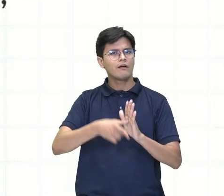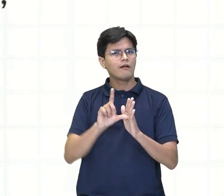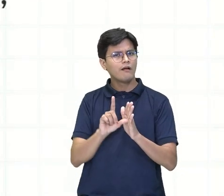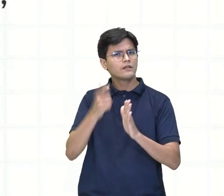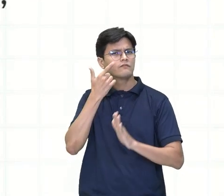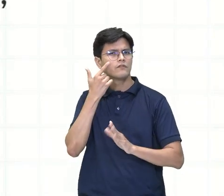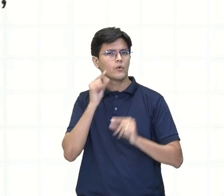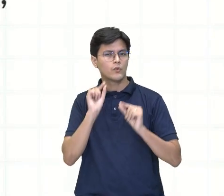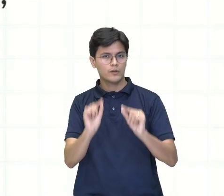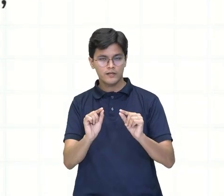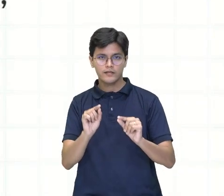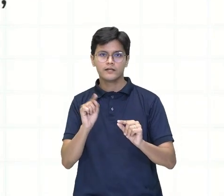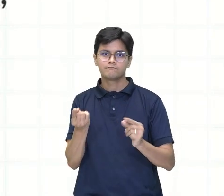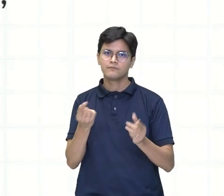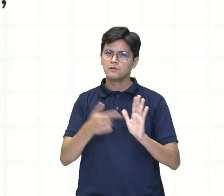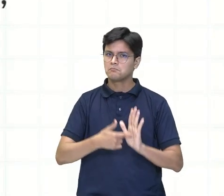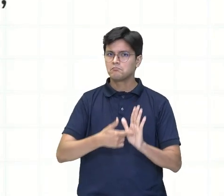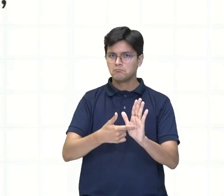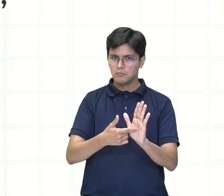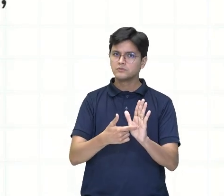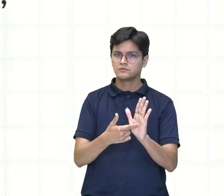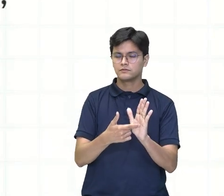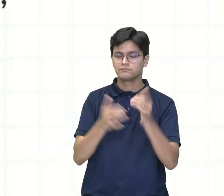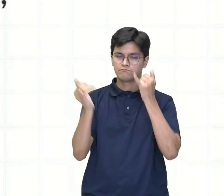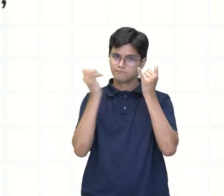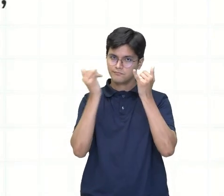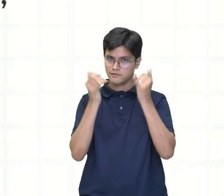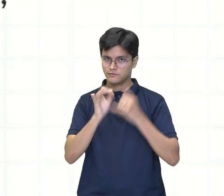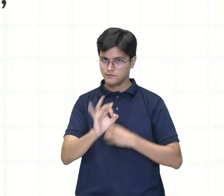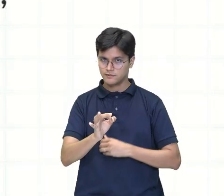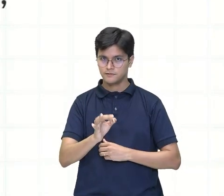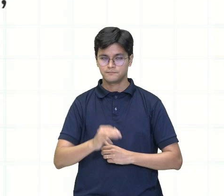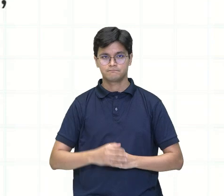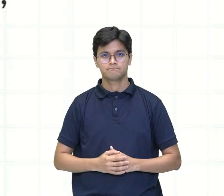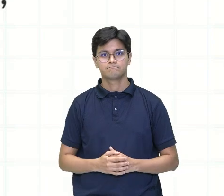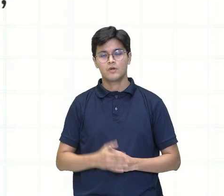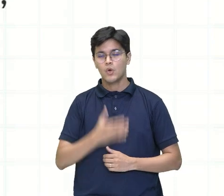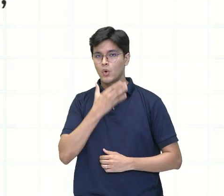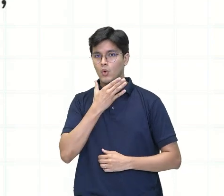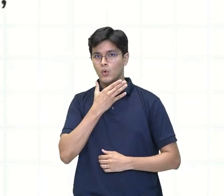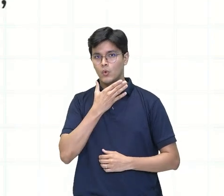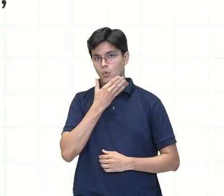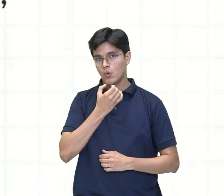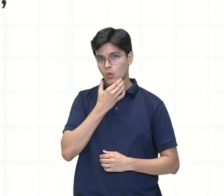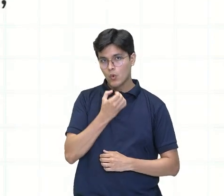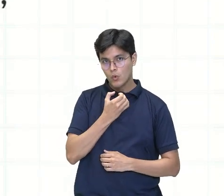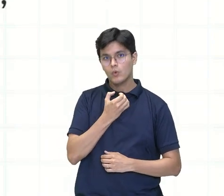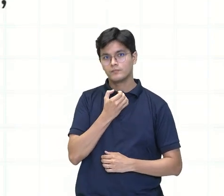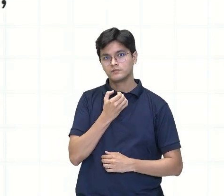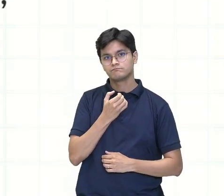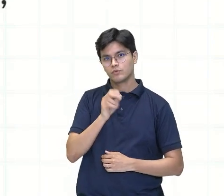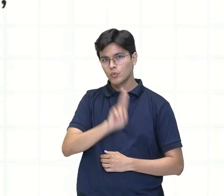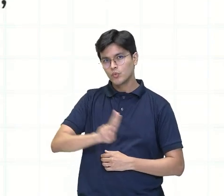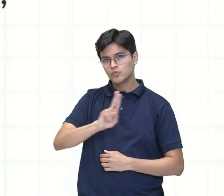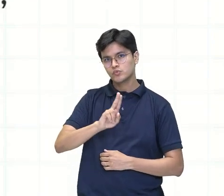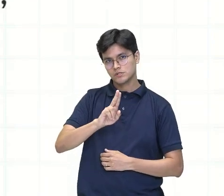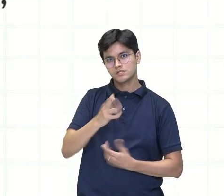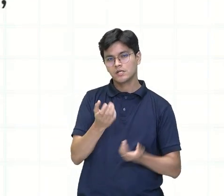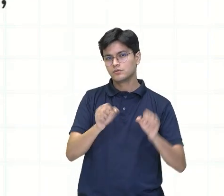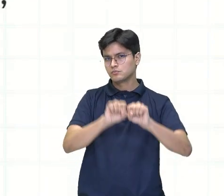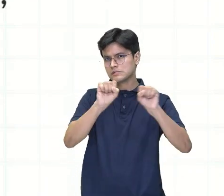ele está só reforçando a mensagem, né? Um homem foi salvo por um sistema